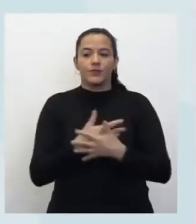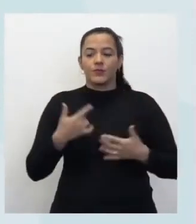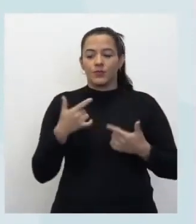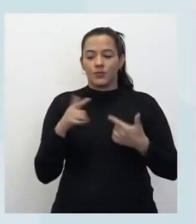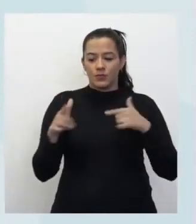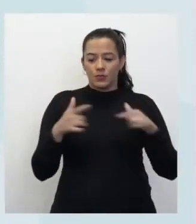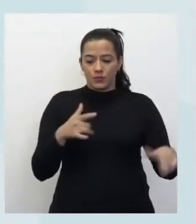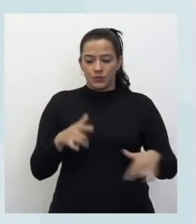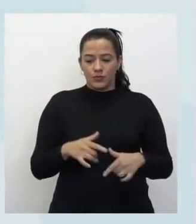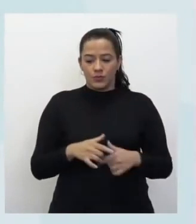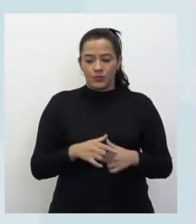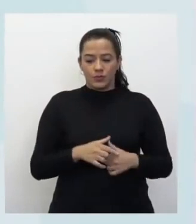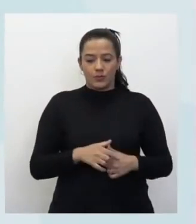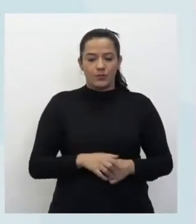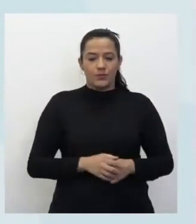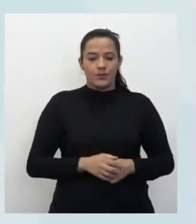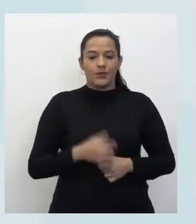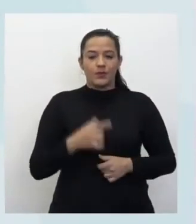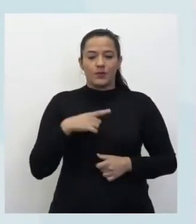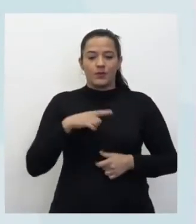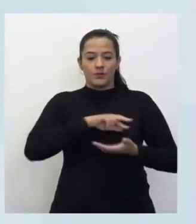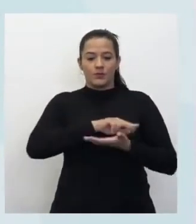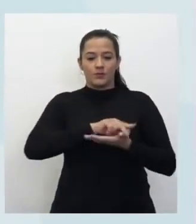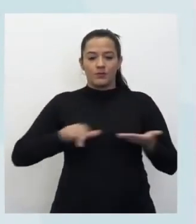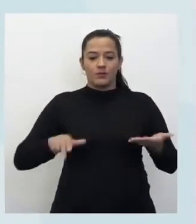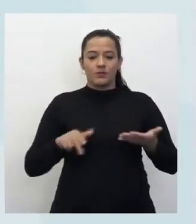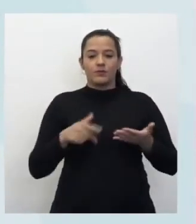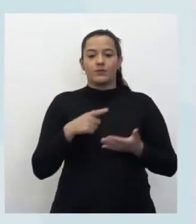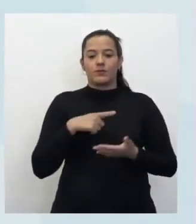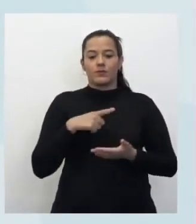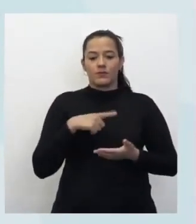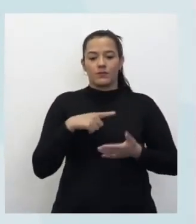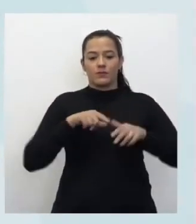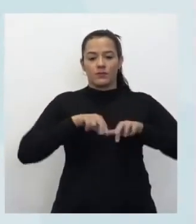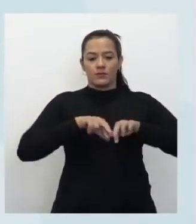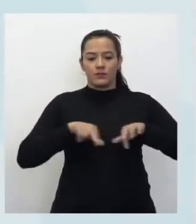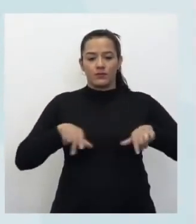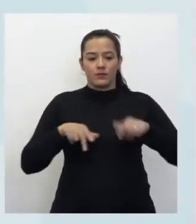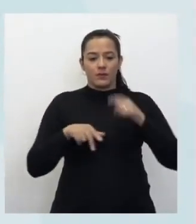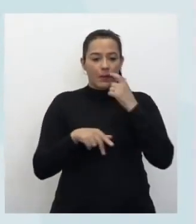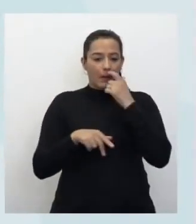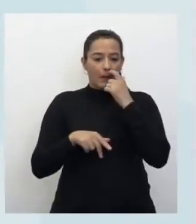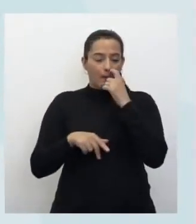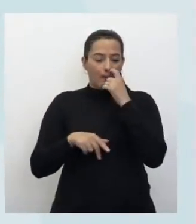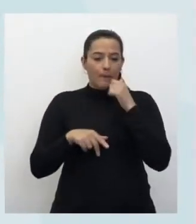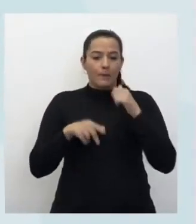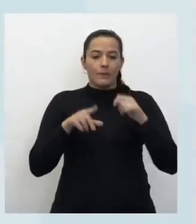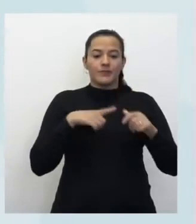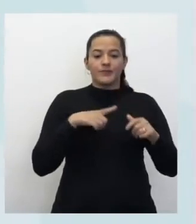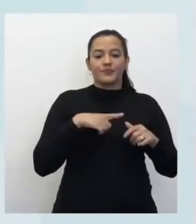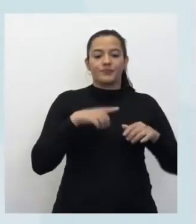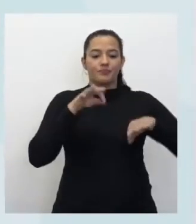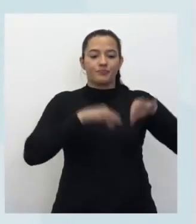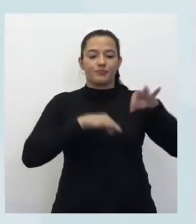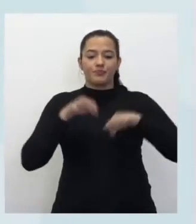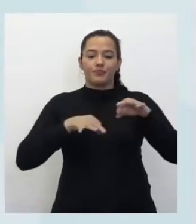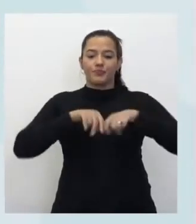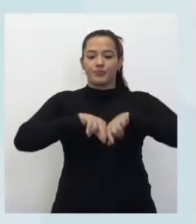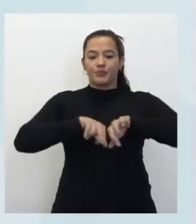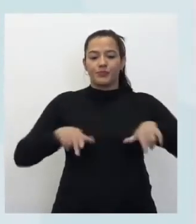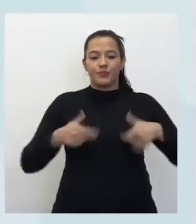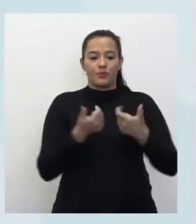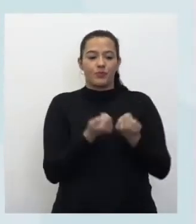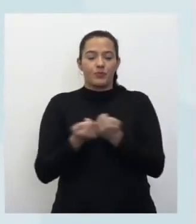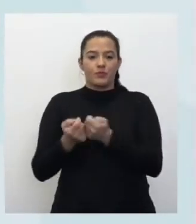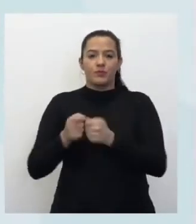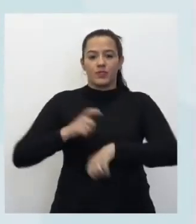autores, etc. E entre o texto original e paródias, paráfrases, pastiches, trailer honesto, vídeo